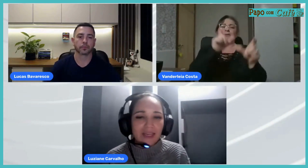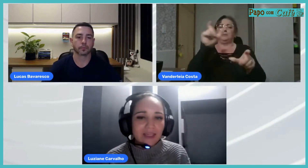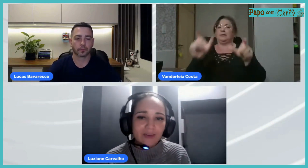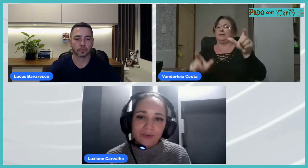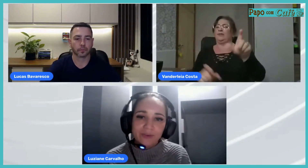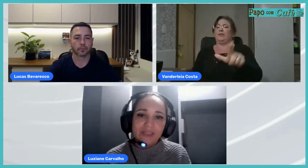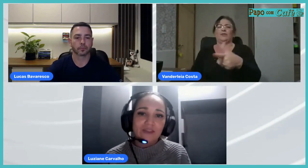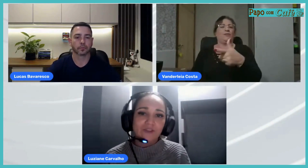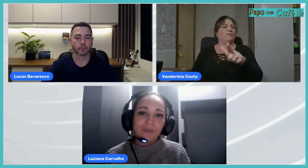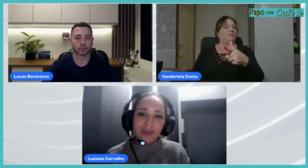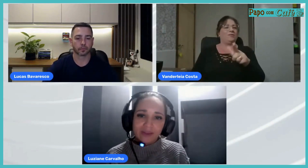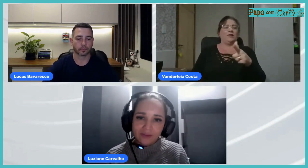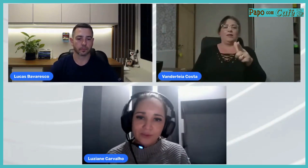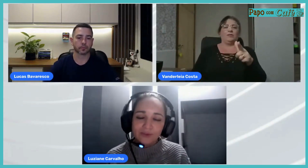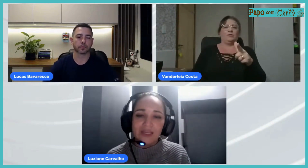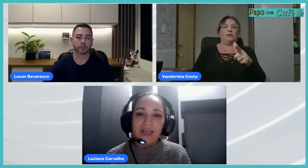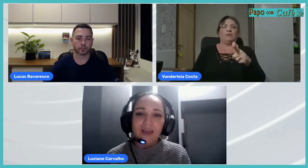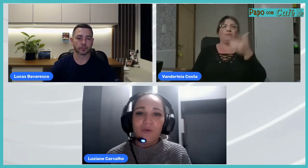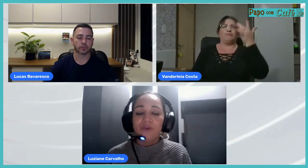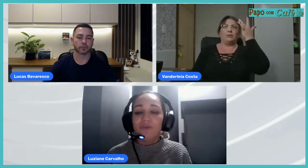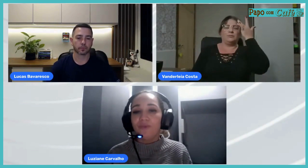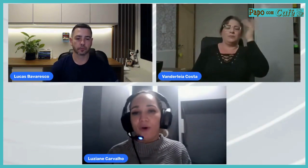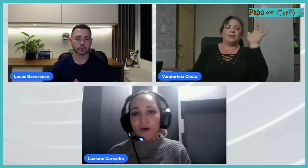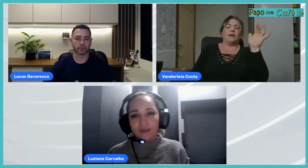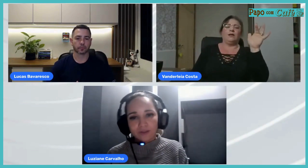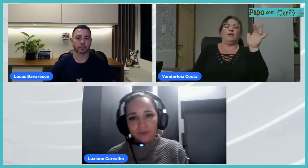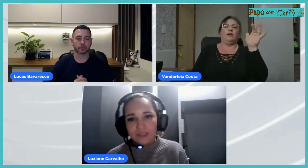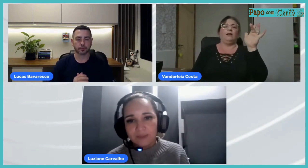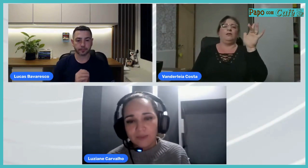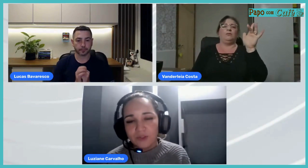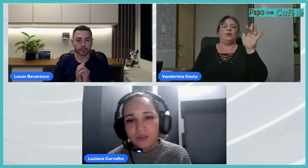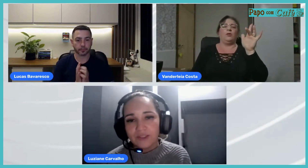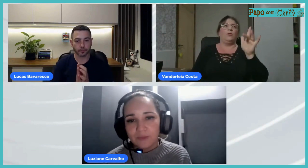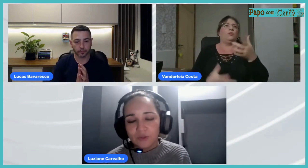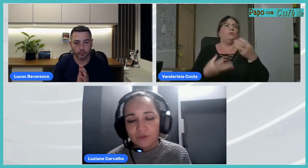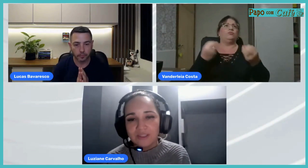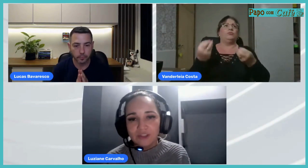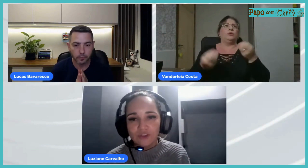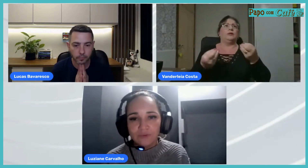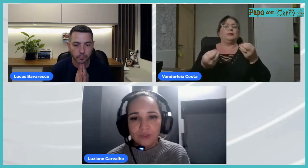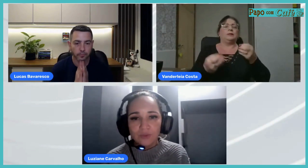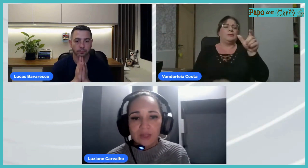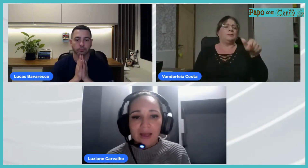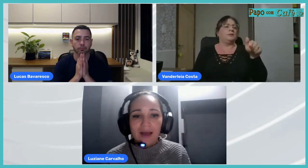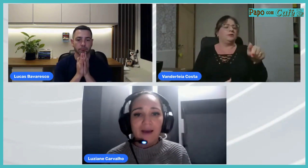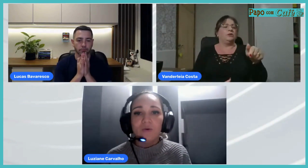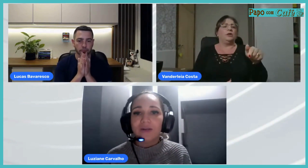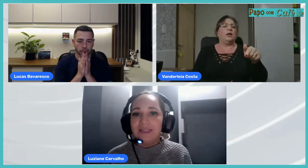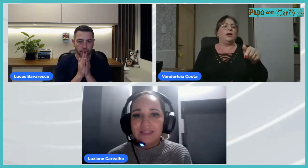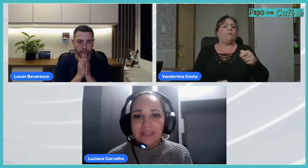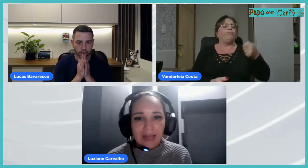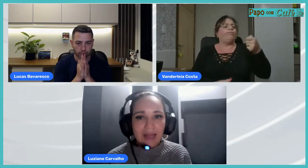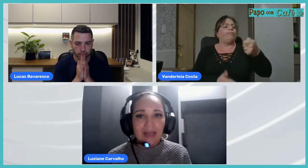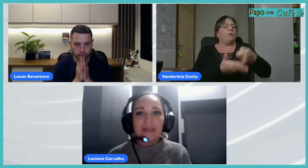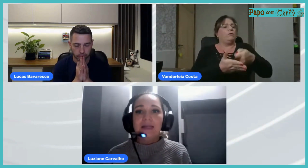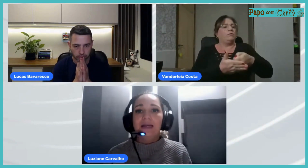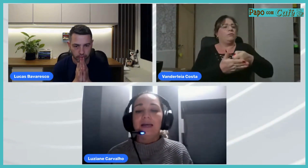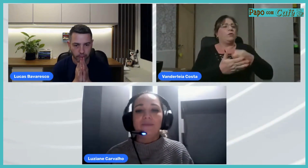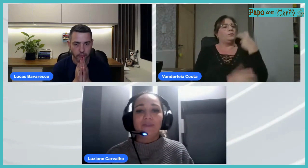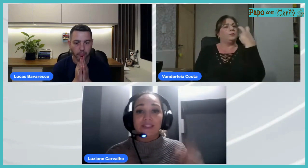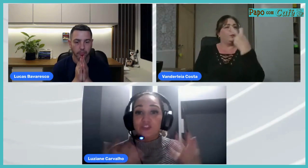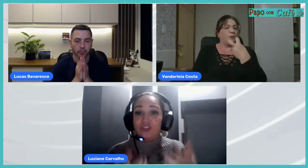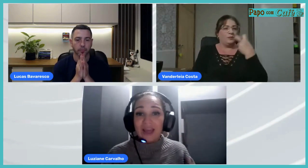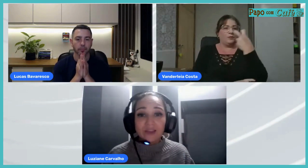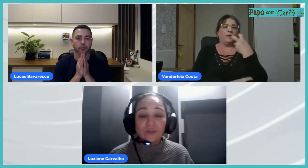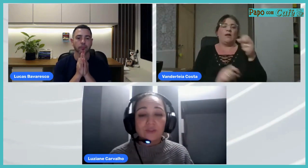não têm o entendimento, né? Ou que forçam essa pessoa, esse indivíduo a oralizar,